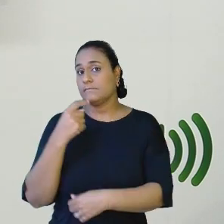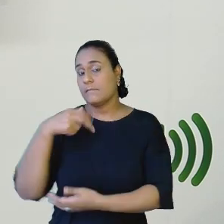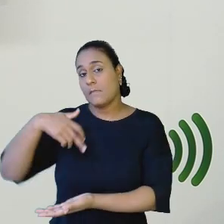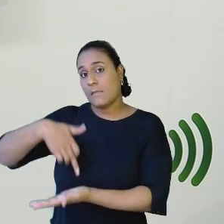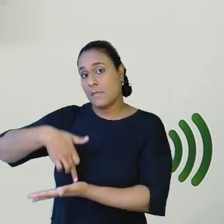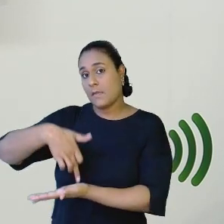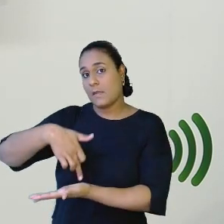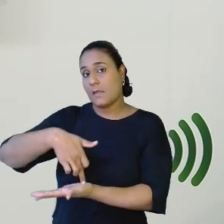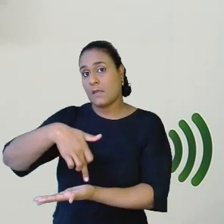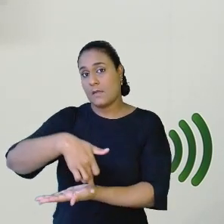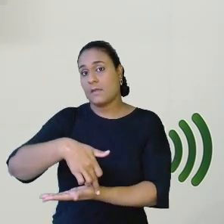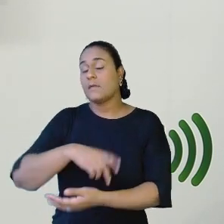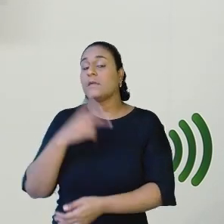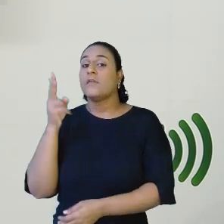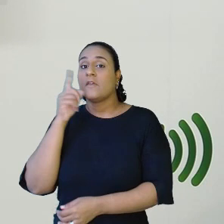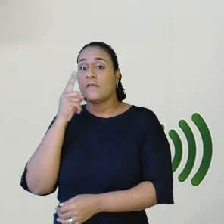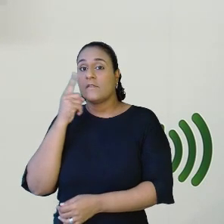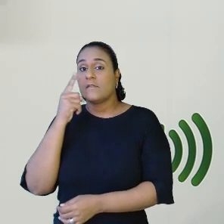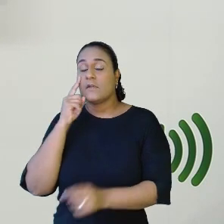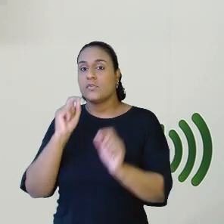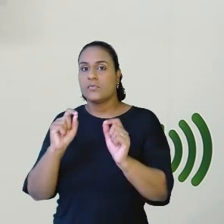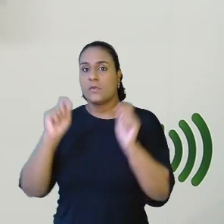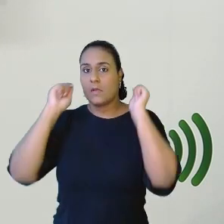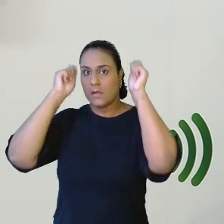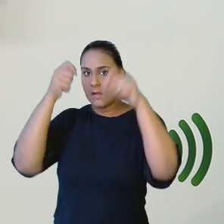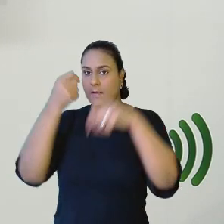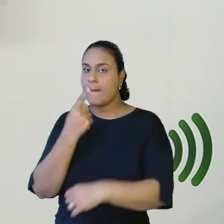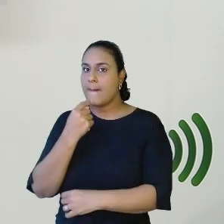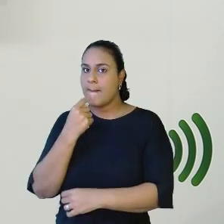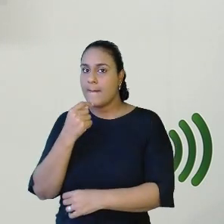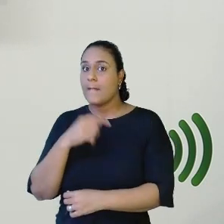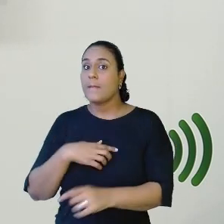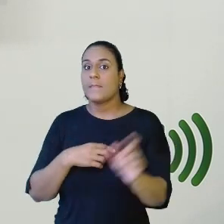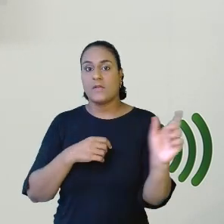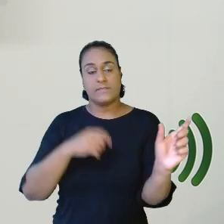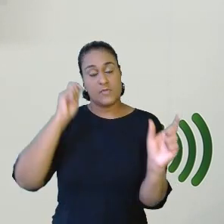Saci Pererê. Veja que o da Chapeuzinho era